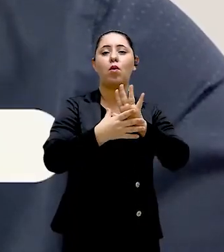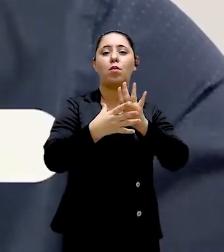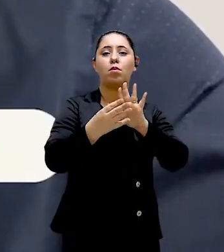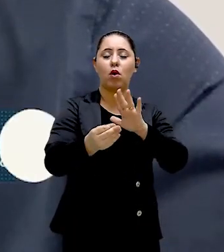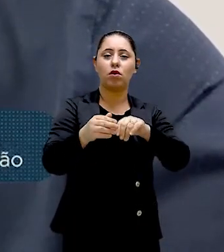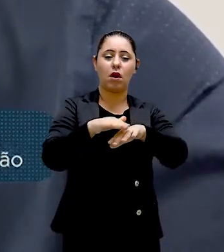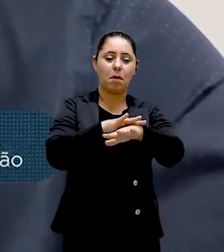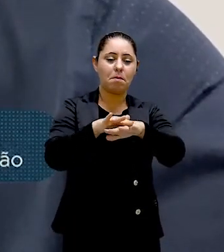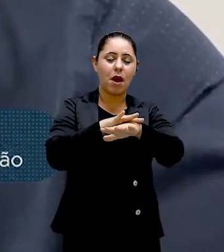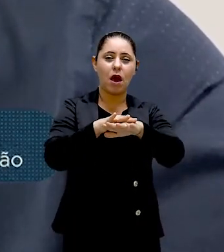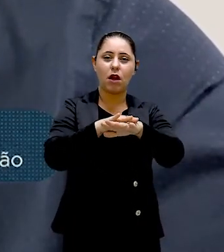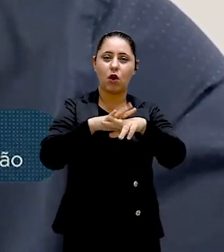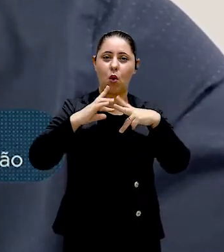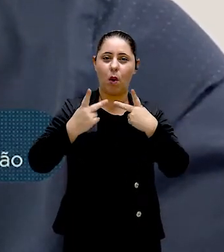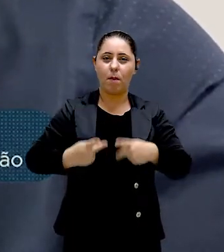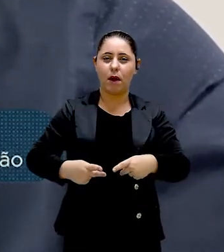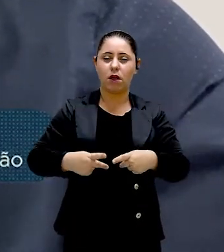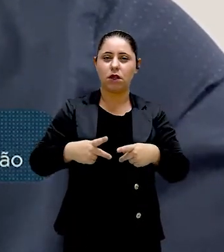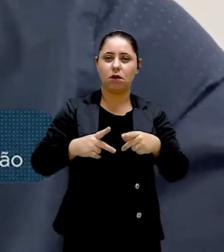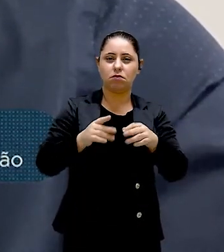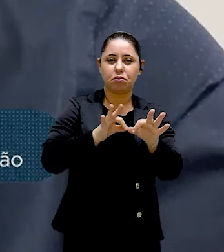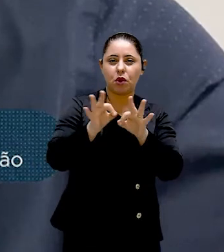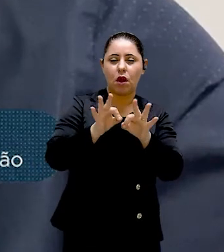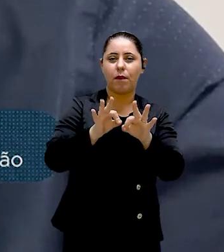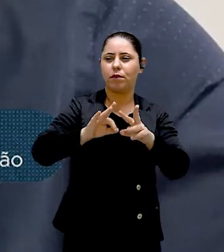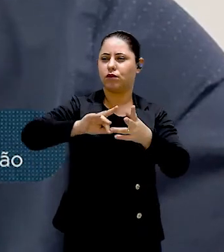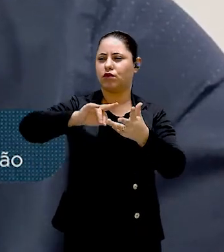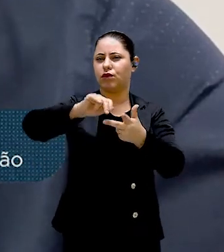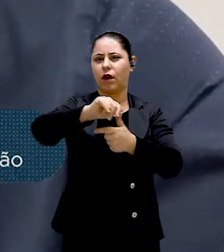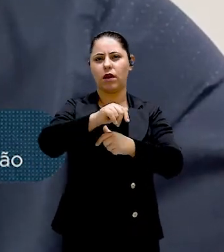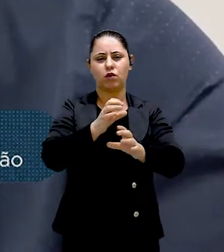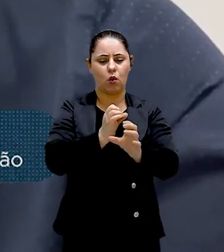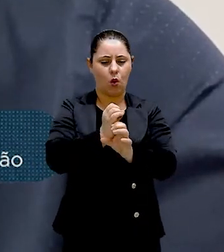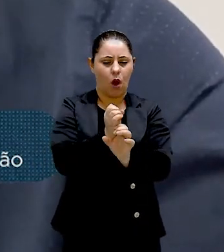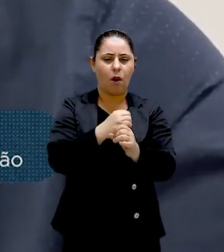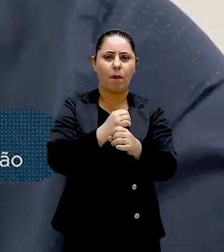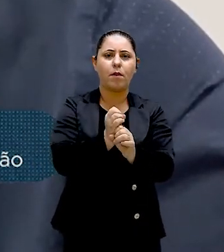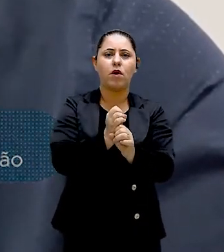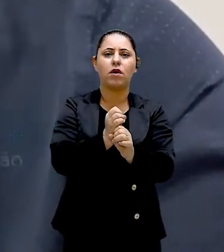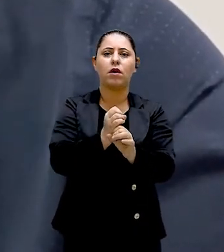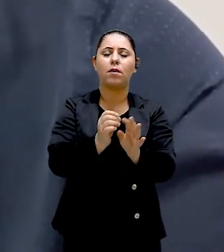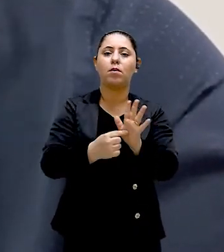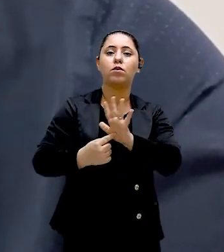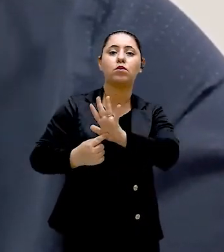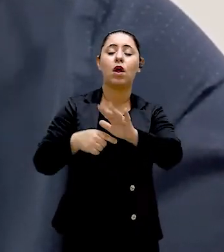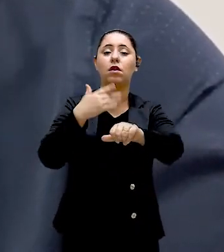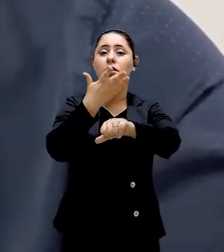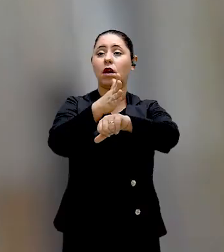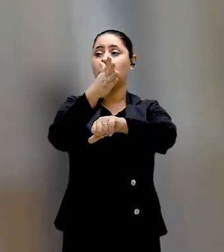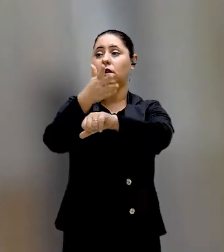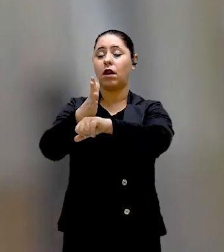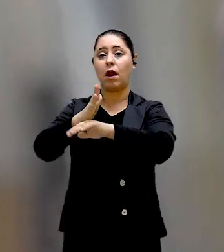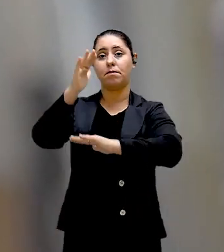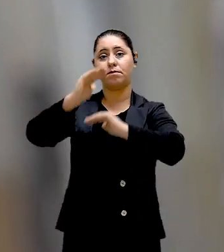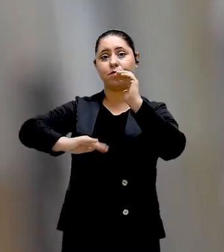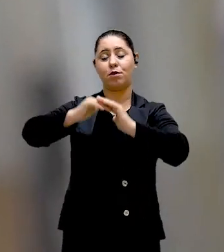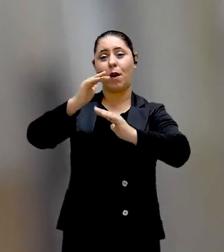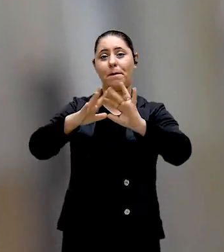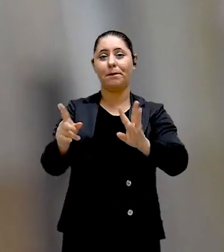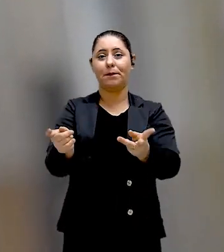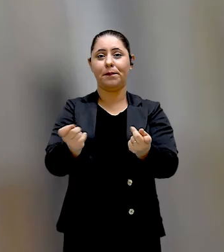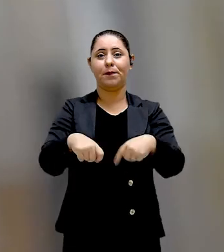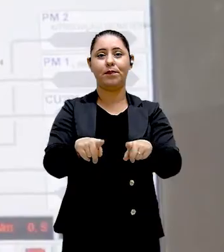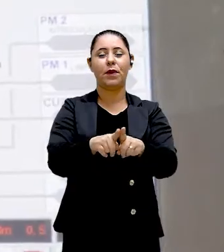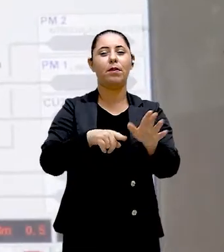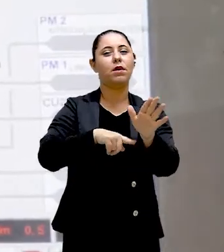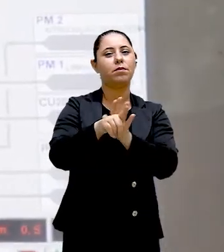reconstruída para diversos laboratórios e ministramos inúmeros treinamentos para capacitar técnicos e pesquisadores